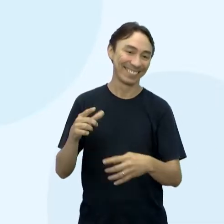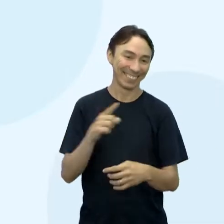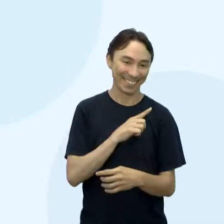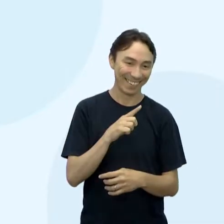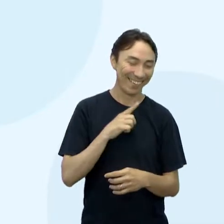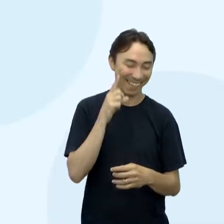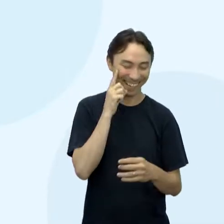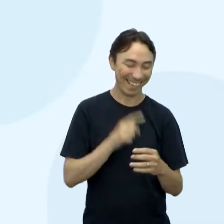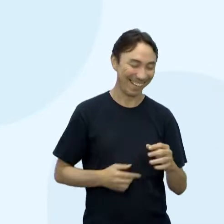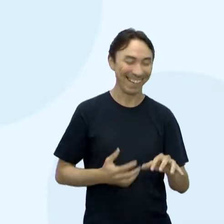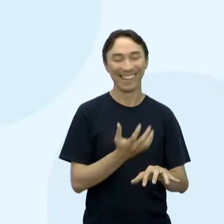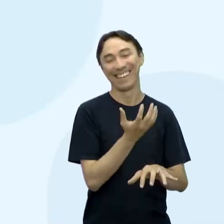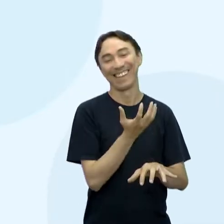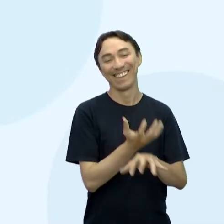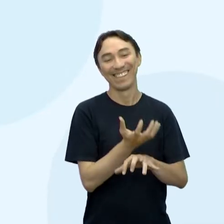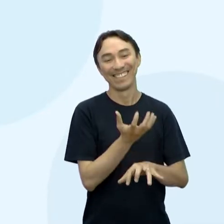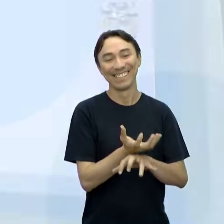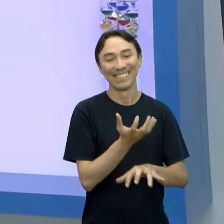ó. Fenômenos